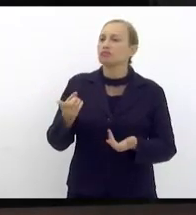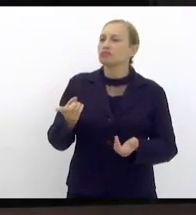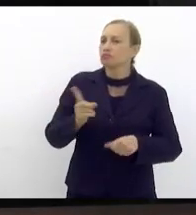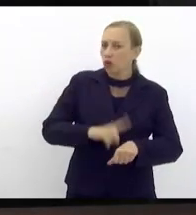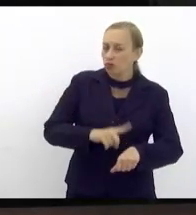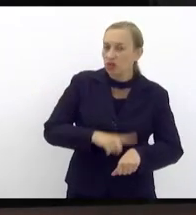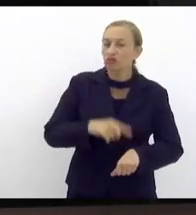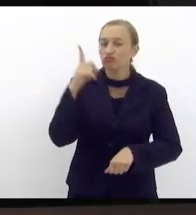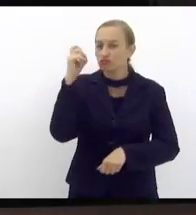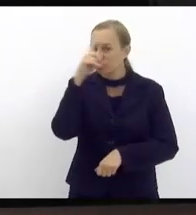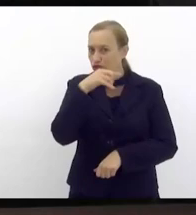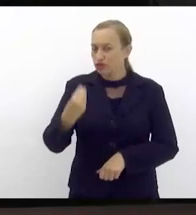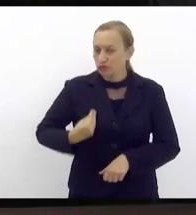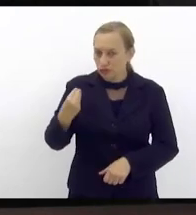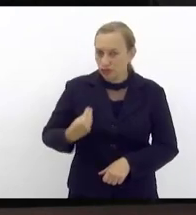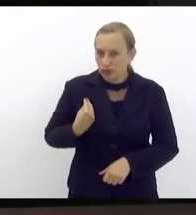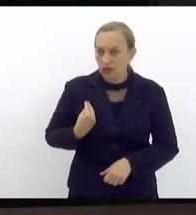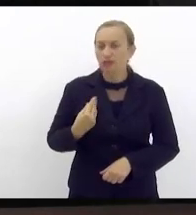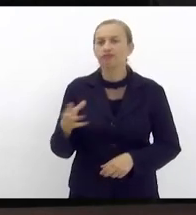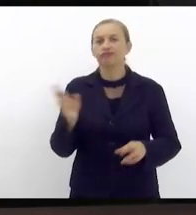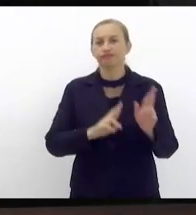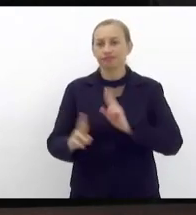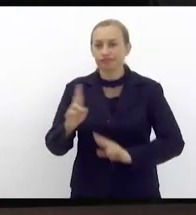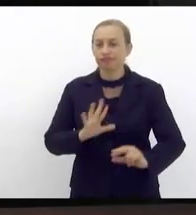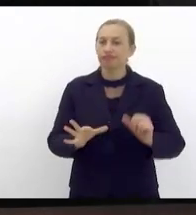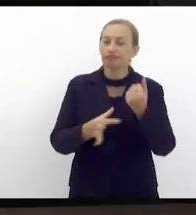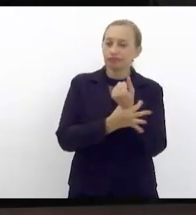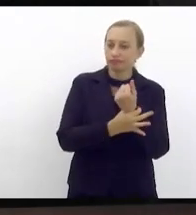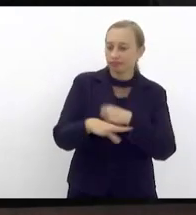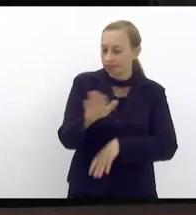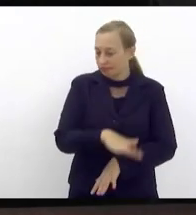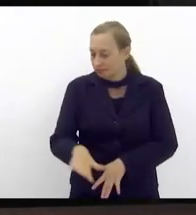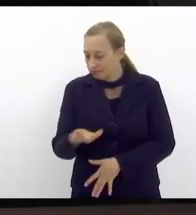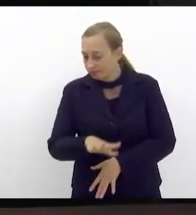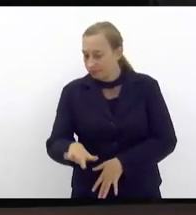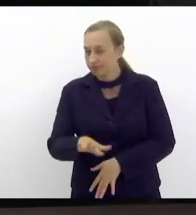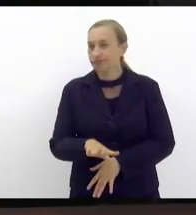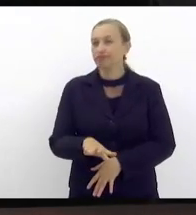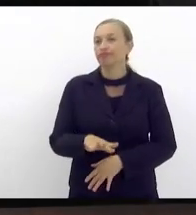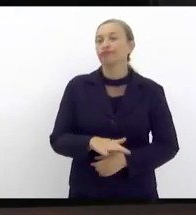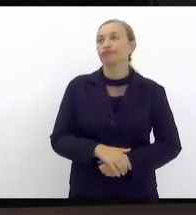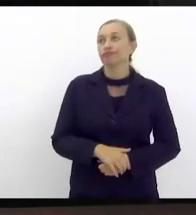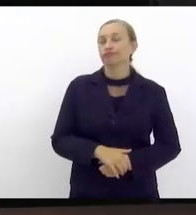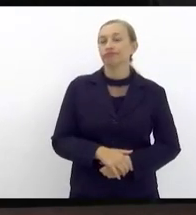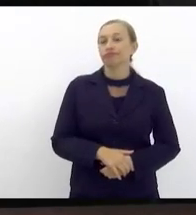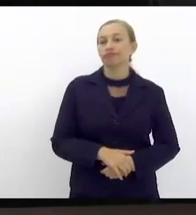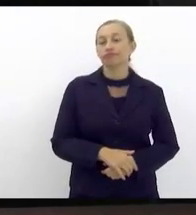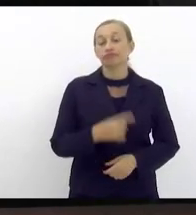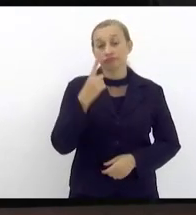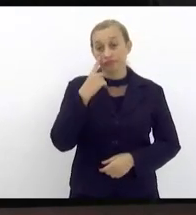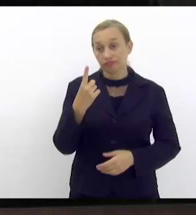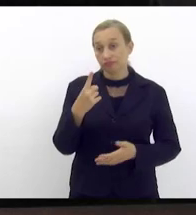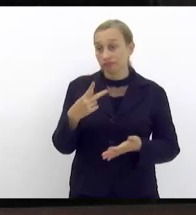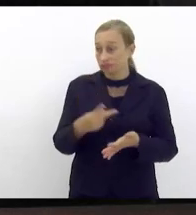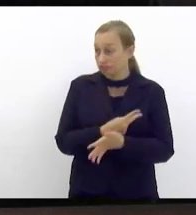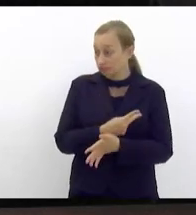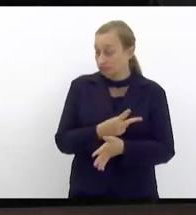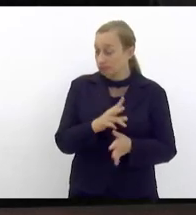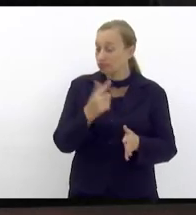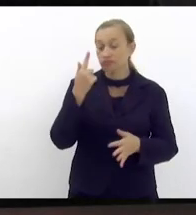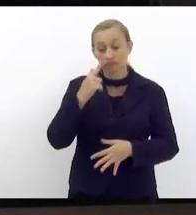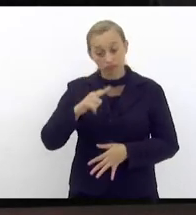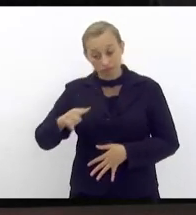difícil com relação à segurança nossas crianças a gente está aí diante de um fato que ocorreu esta